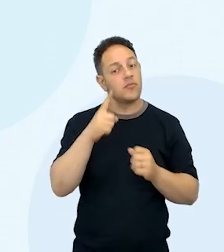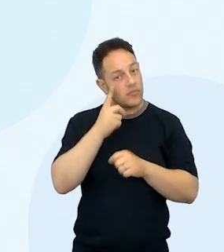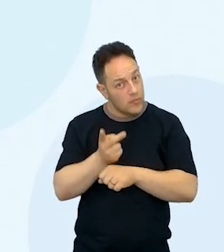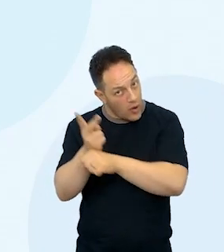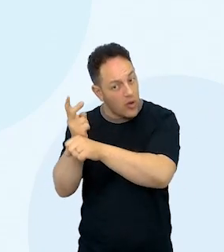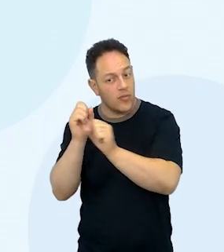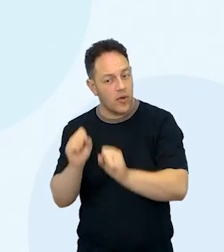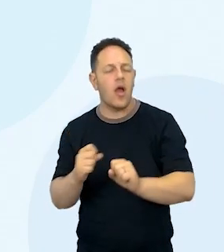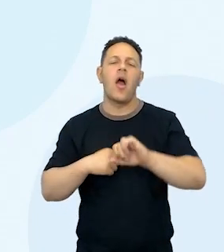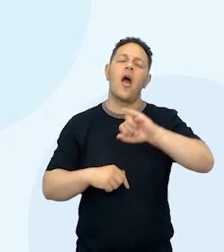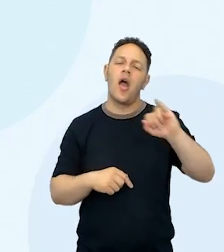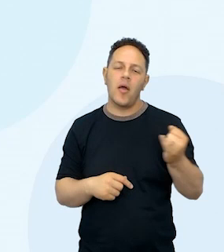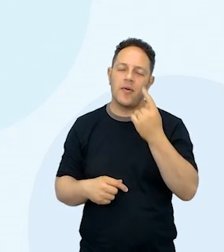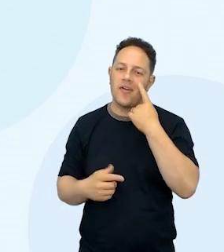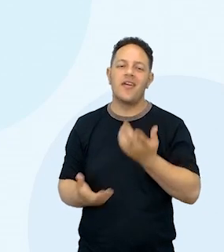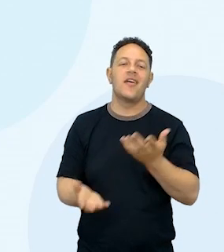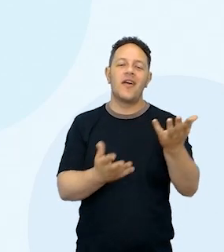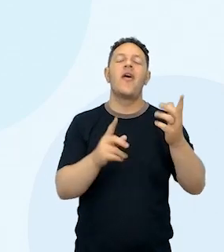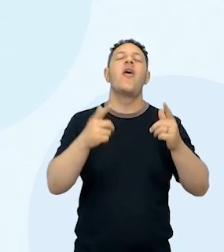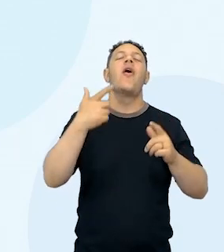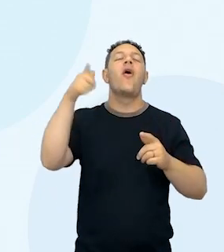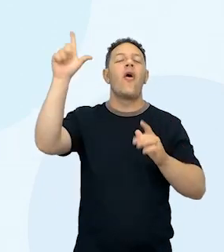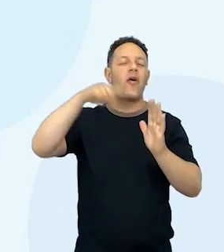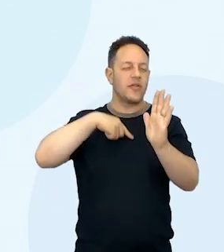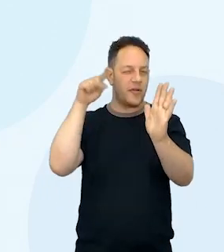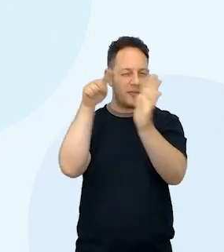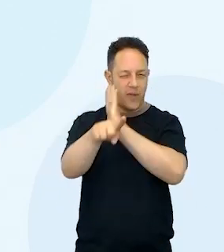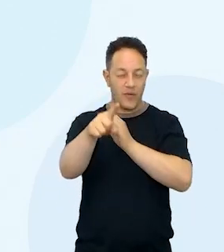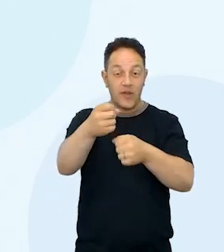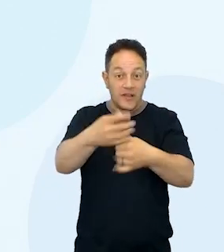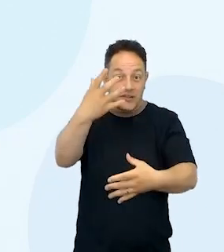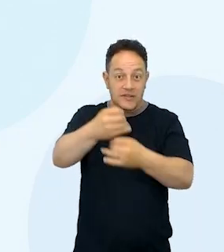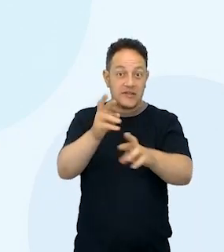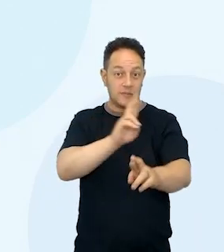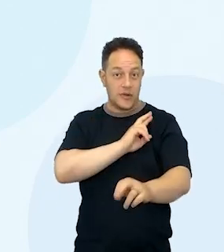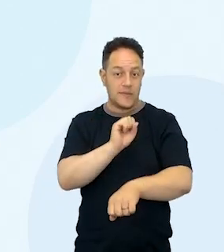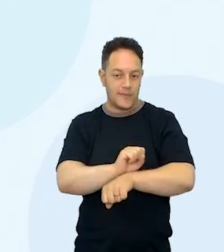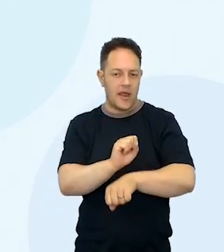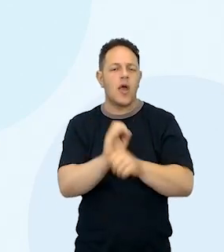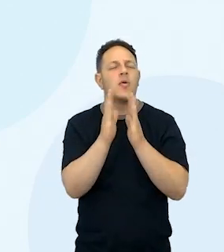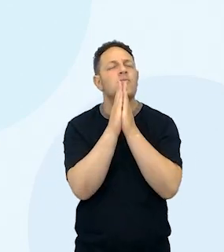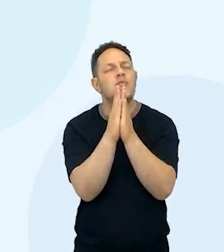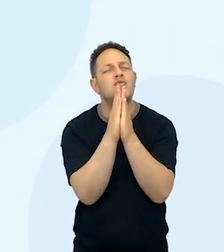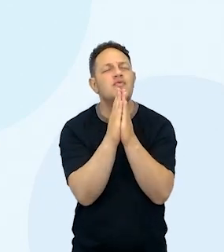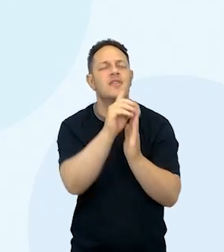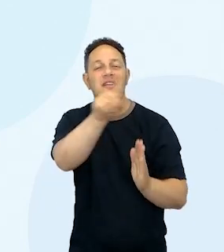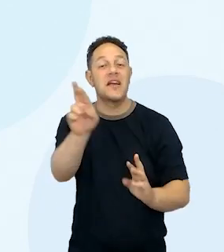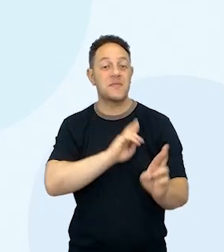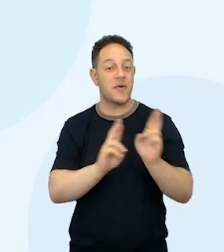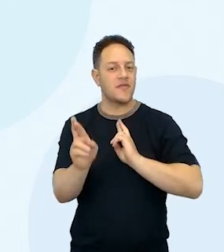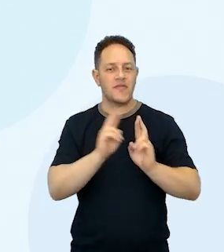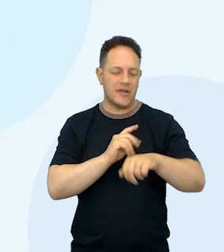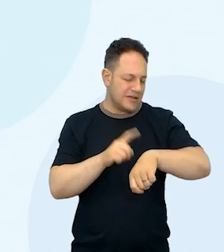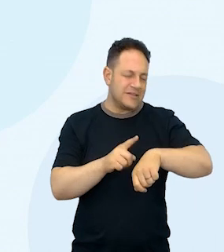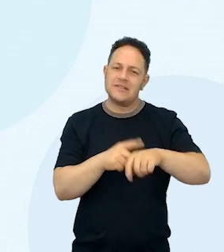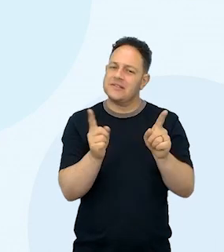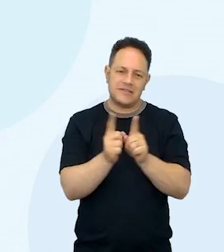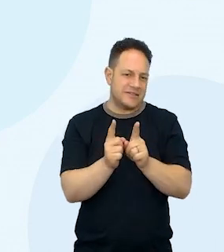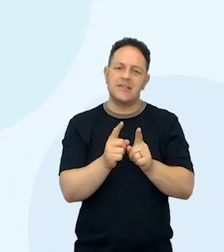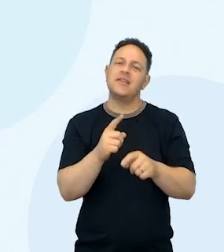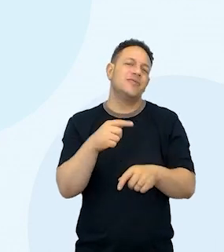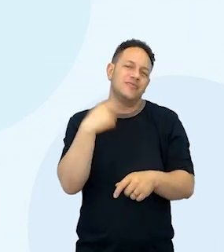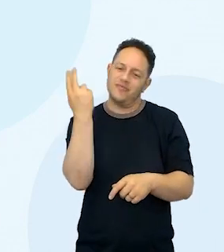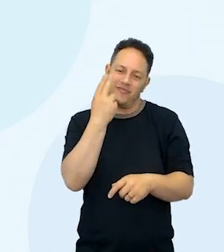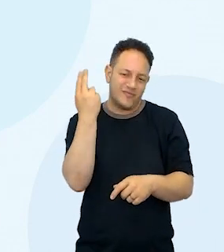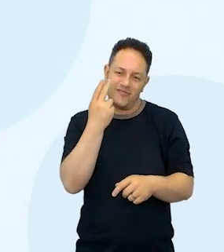eu já vou passar rapidinho para colocar uma outra pergunta de interação aqui. Por favor, gente, coloquem aí no chat, a gente não vai dar tempo, porque a gente não tem